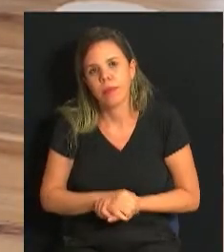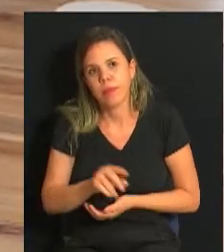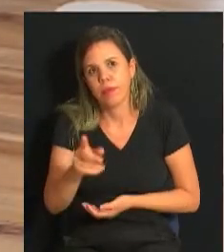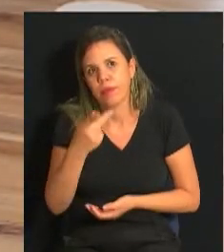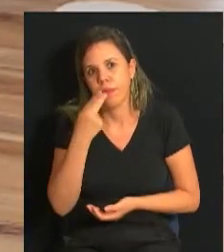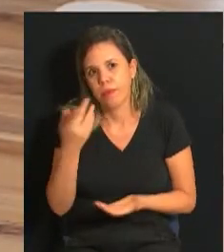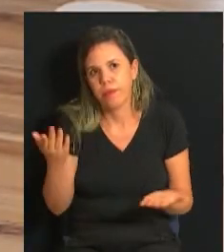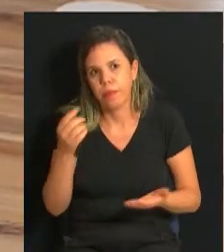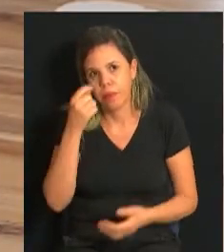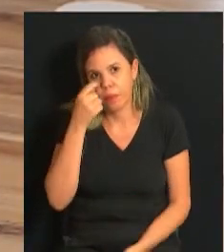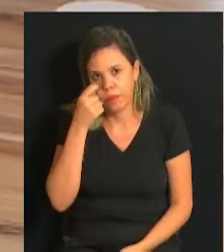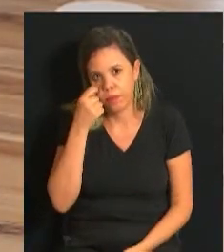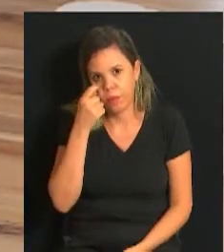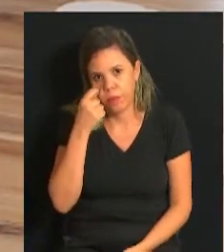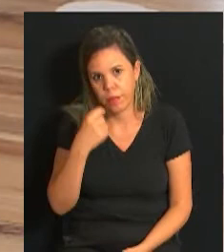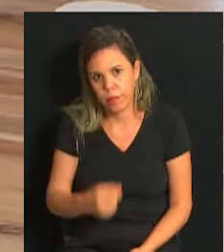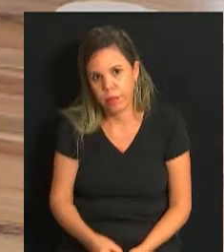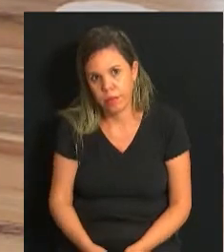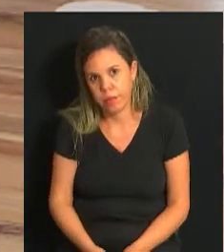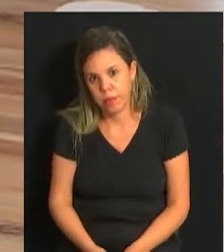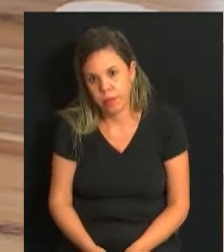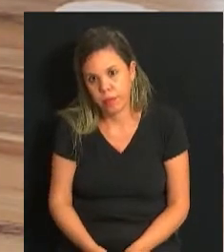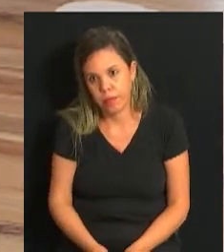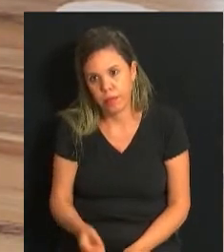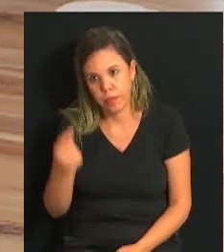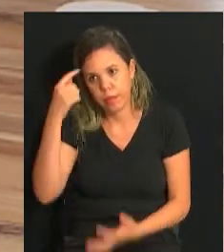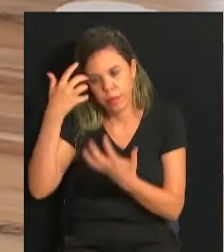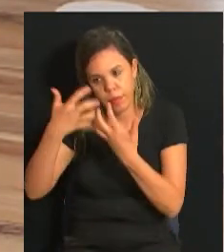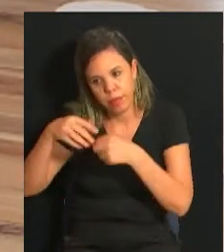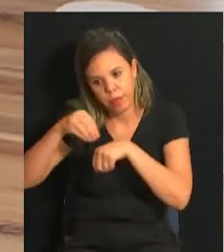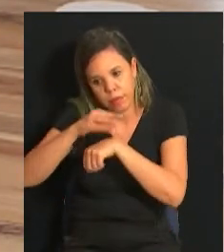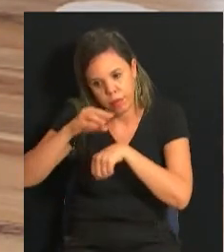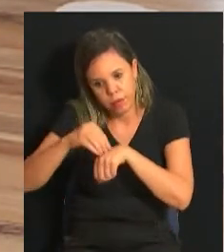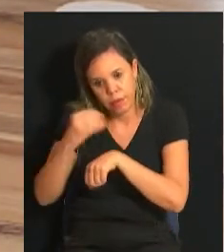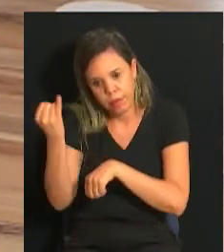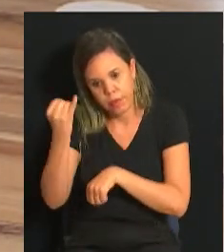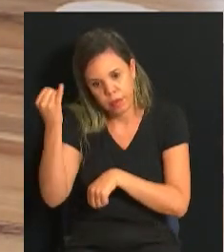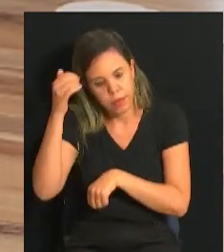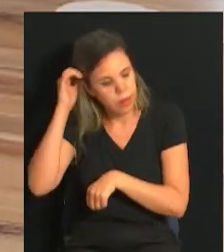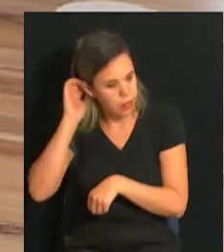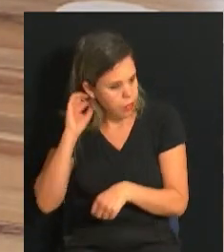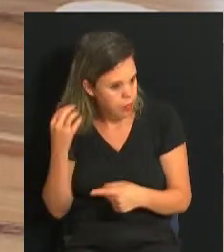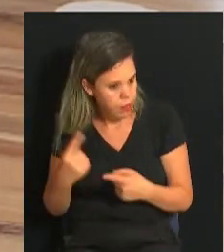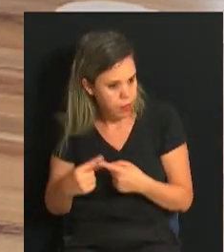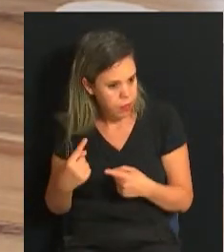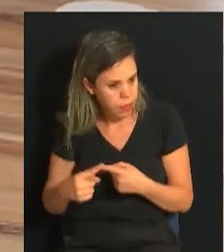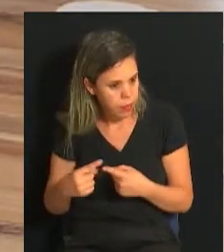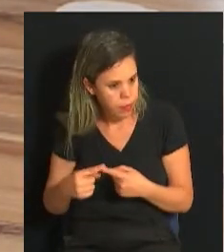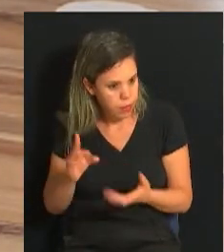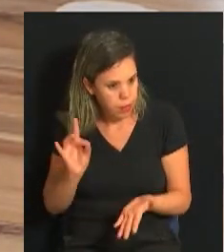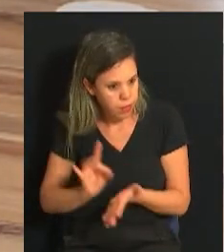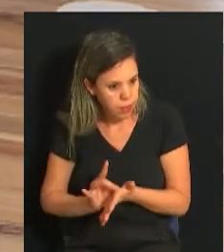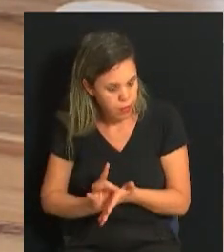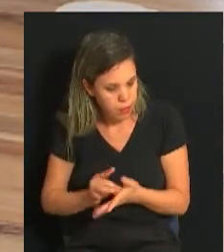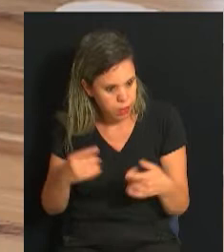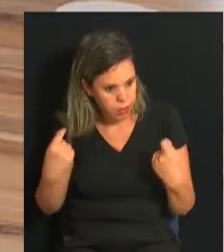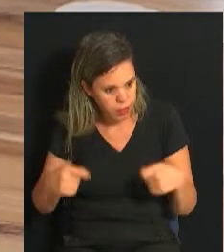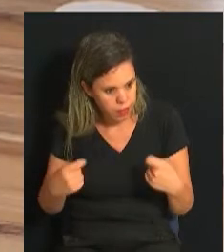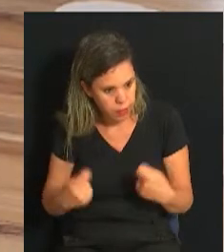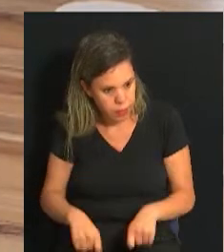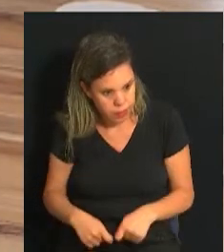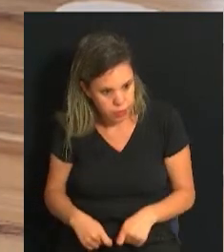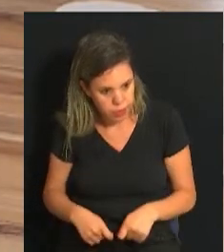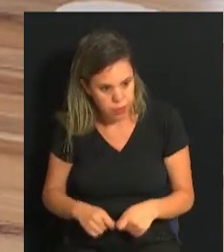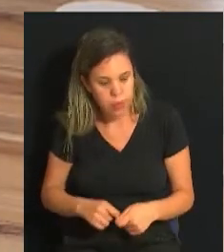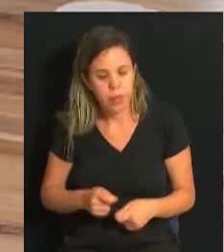falou agora passou para a gente informações que são importantes porque é de qual a sua você precisa